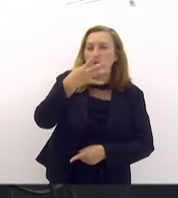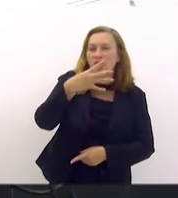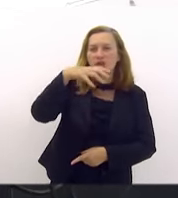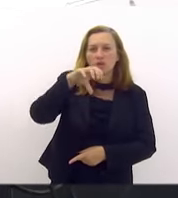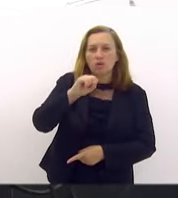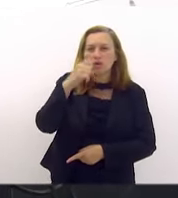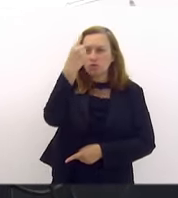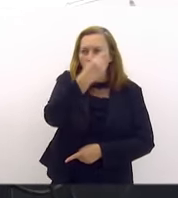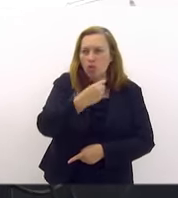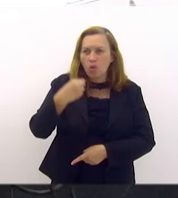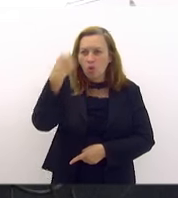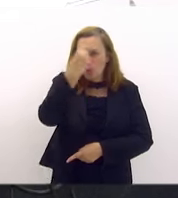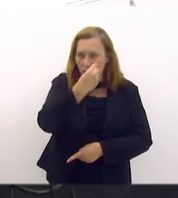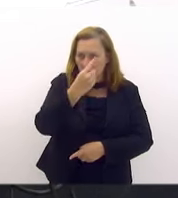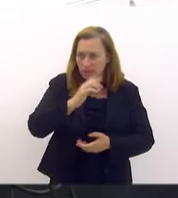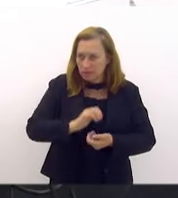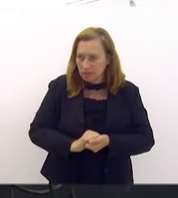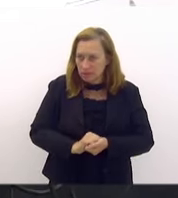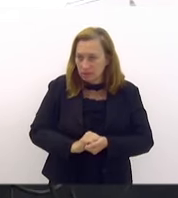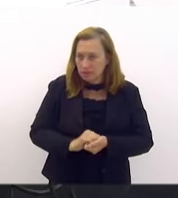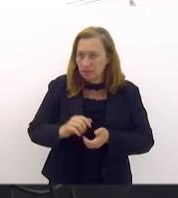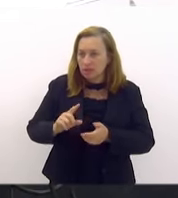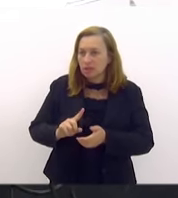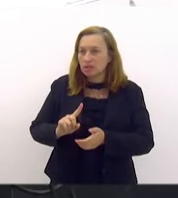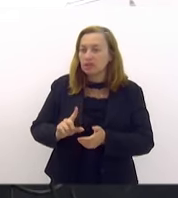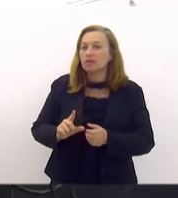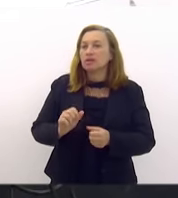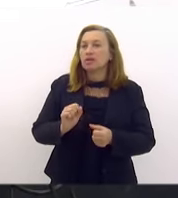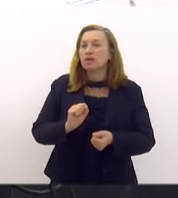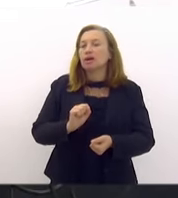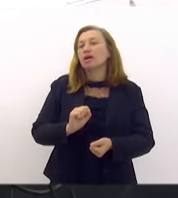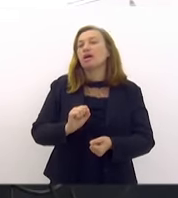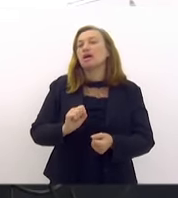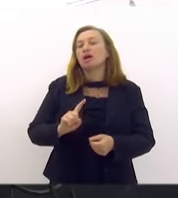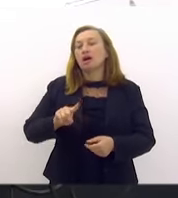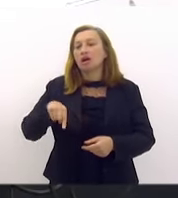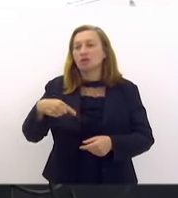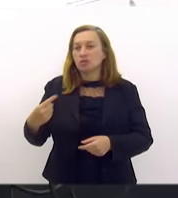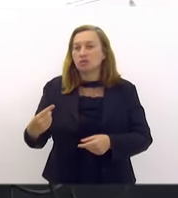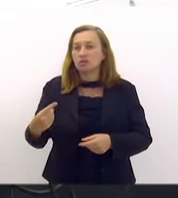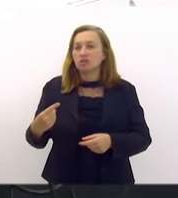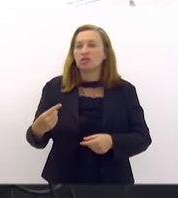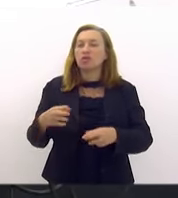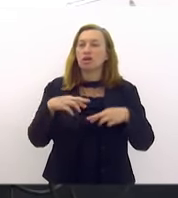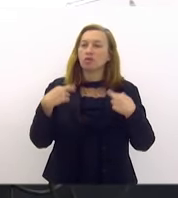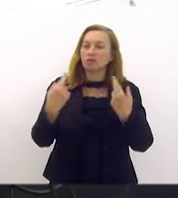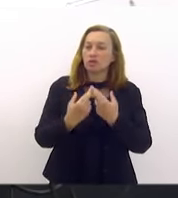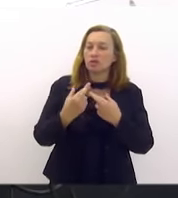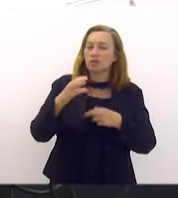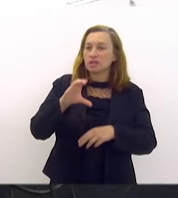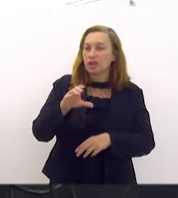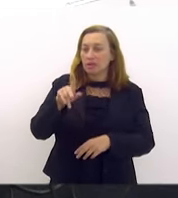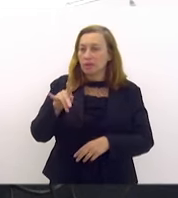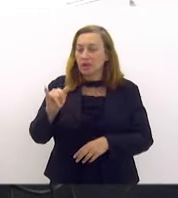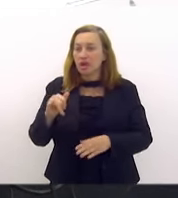Horas anterior à próxima reunião a CPI os deputados e as deputadas poderiam